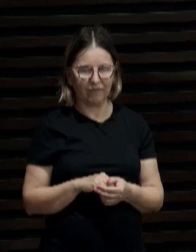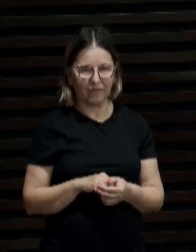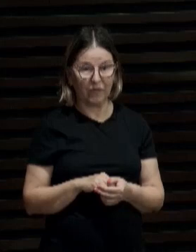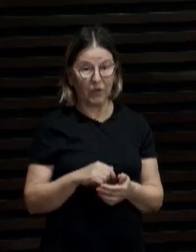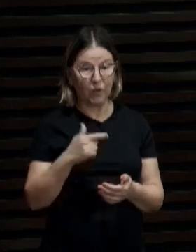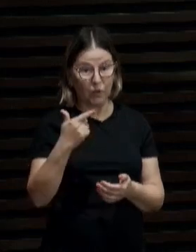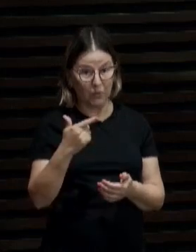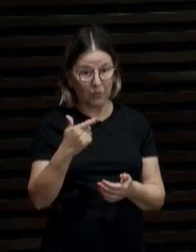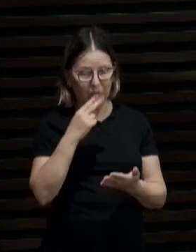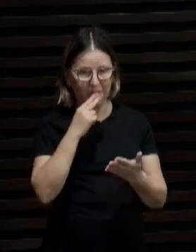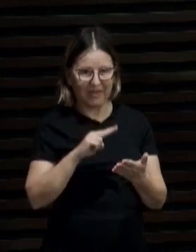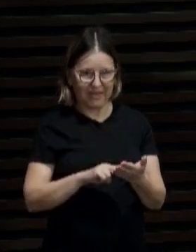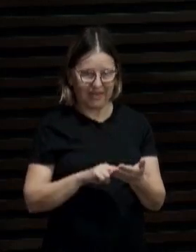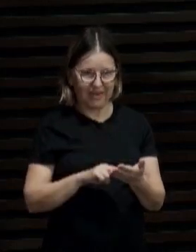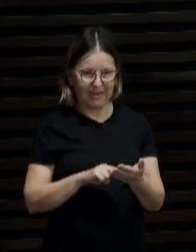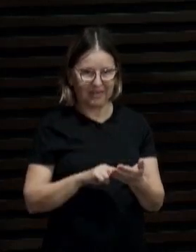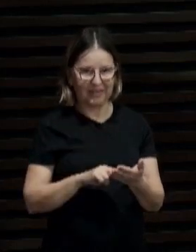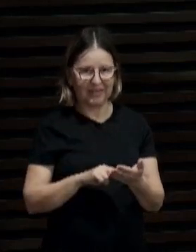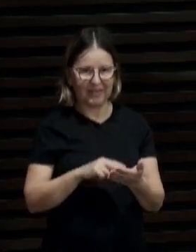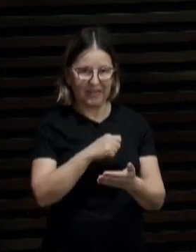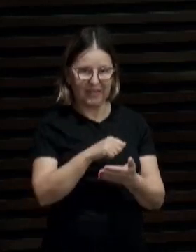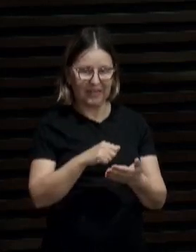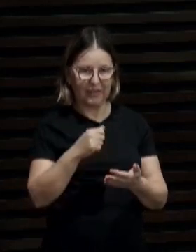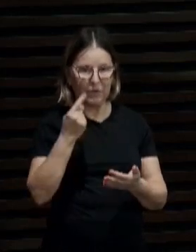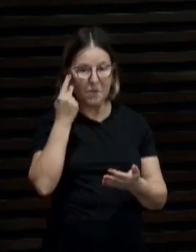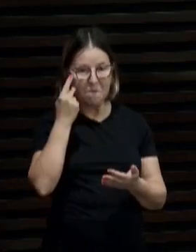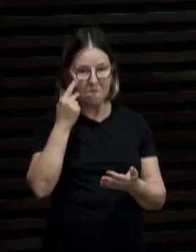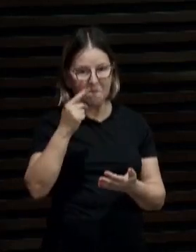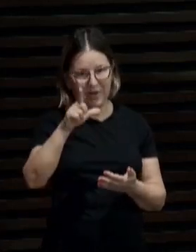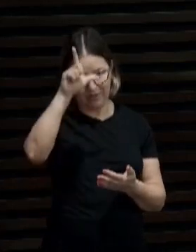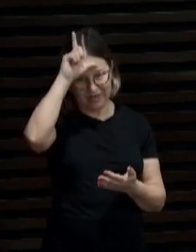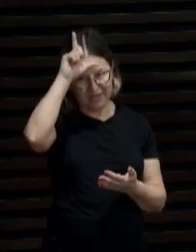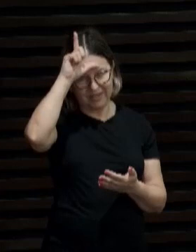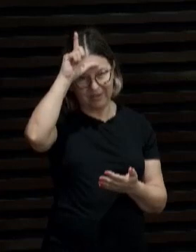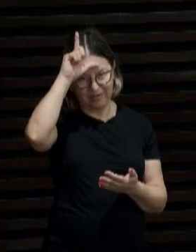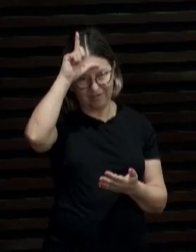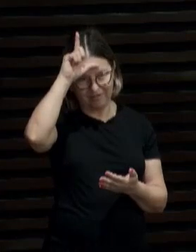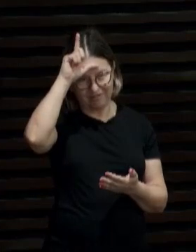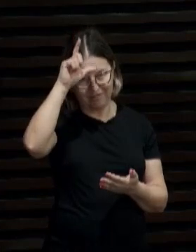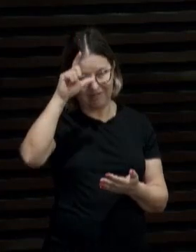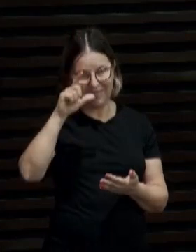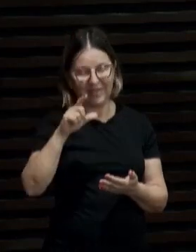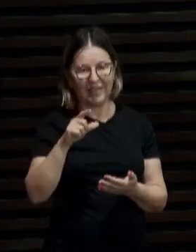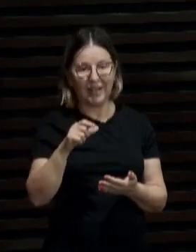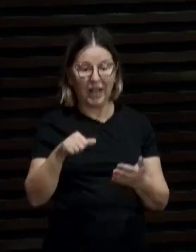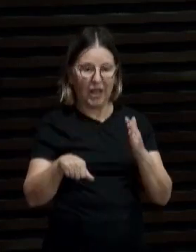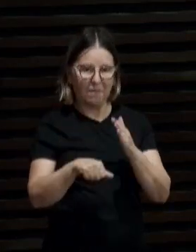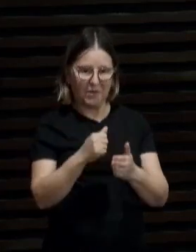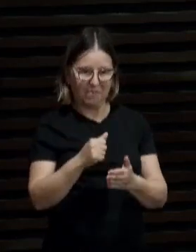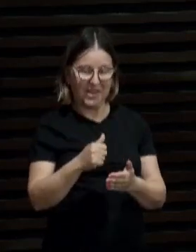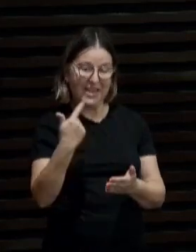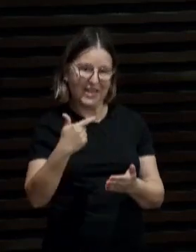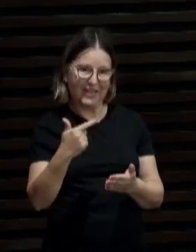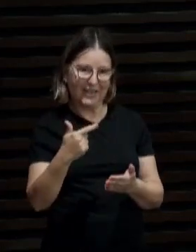2 cartas à liderança da igreja, que é 1ª e 2ª Timóteo. E foi ainda a primeira igreja